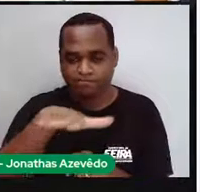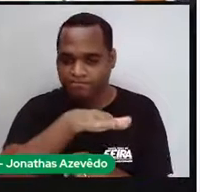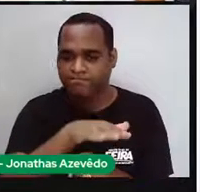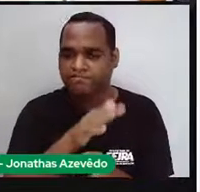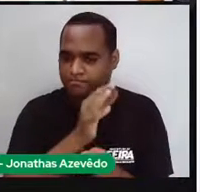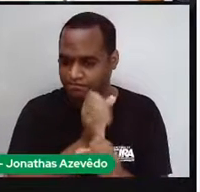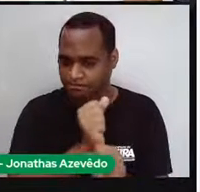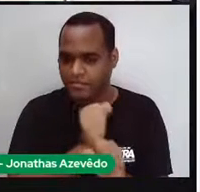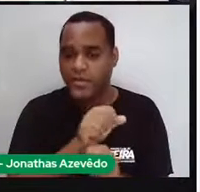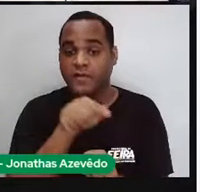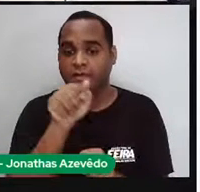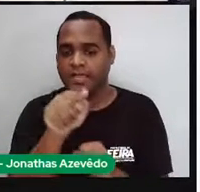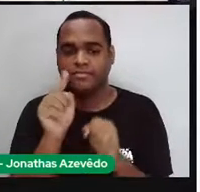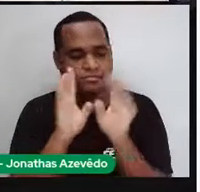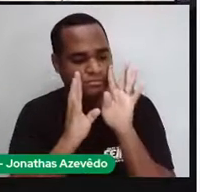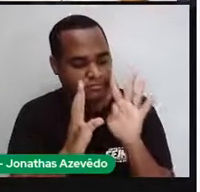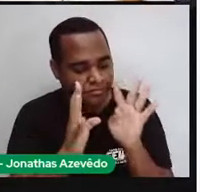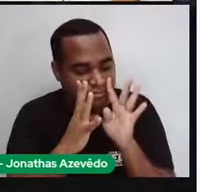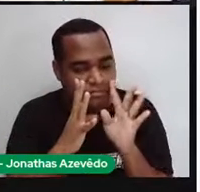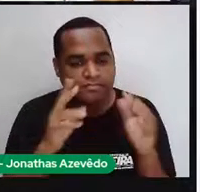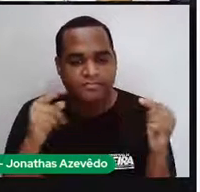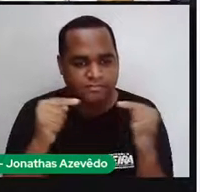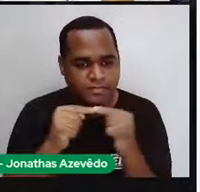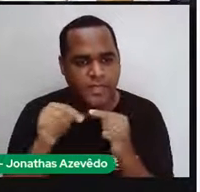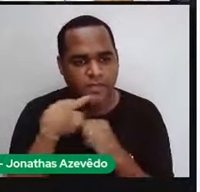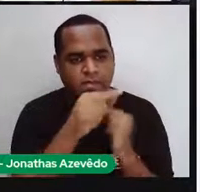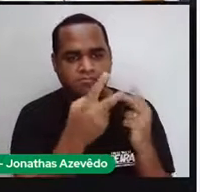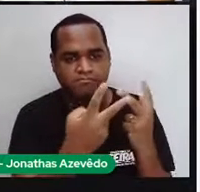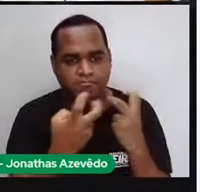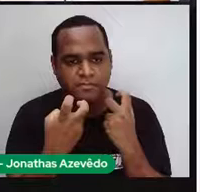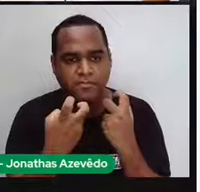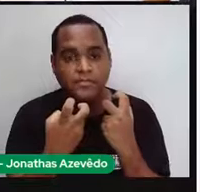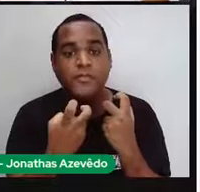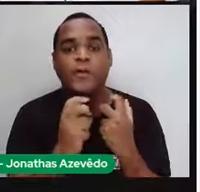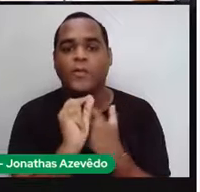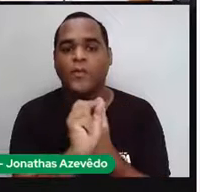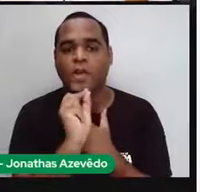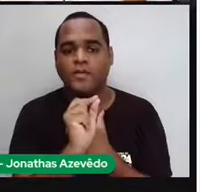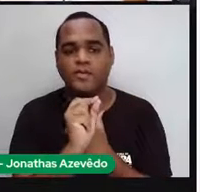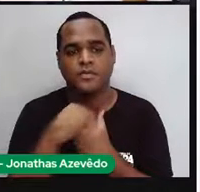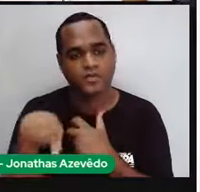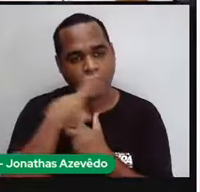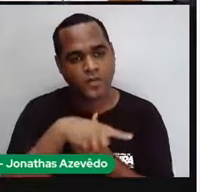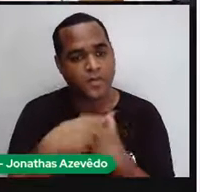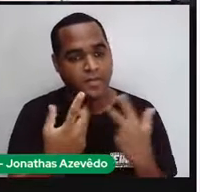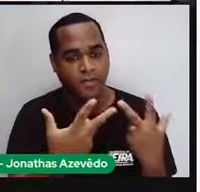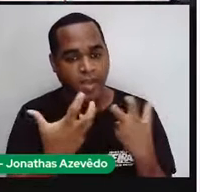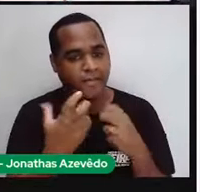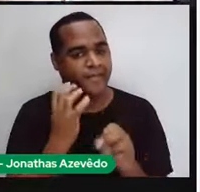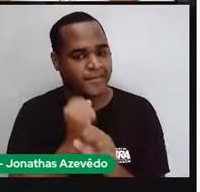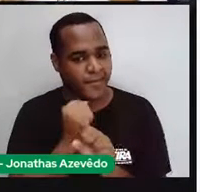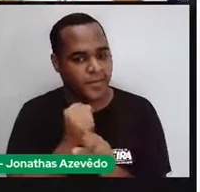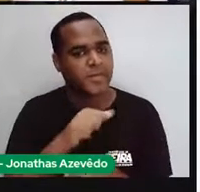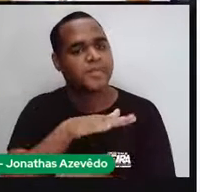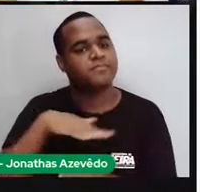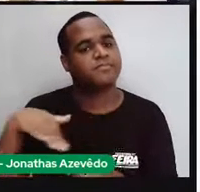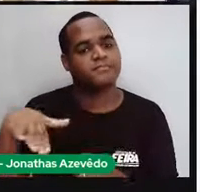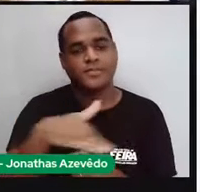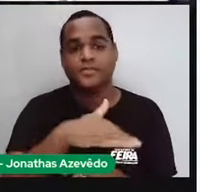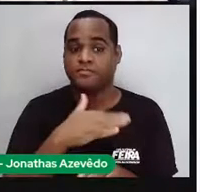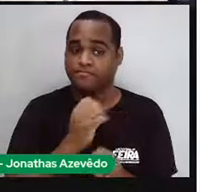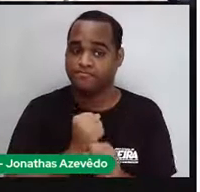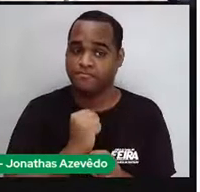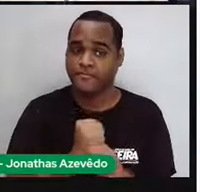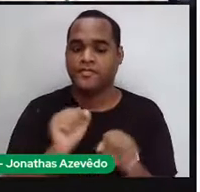se você prestou bastante atenção você percebeu que a gente calculou a área de um quadrado porque